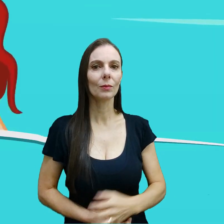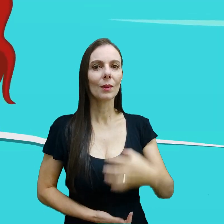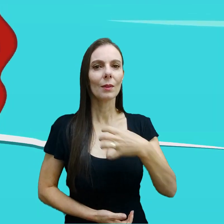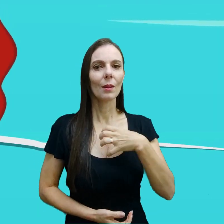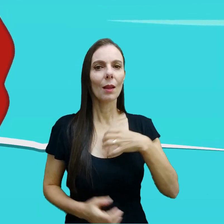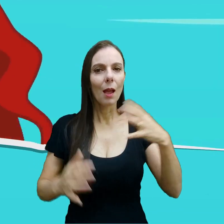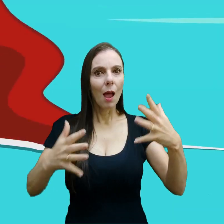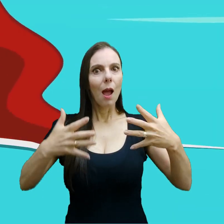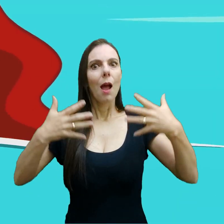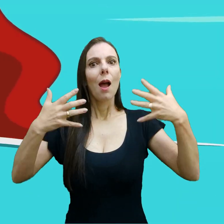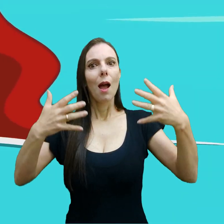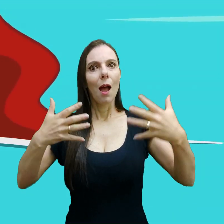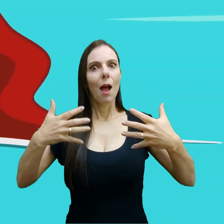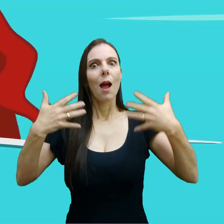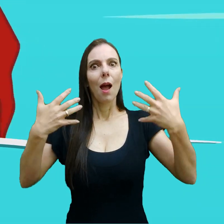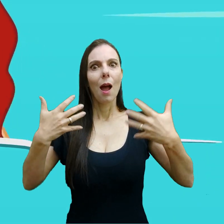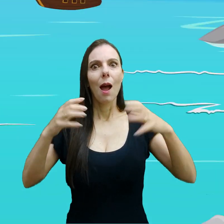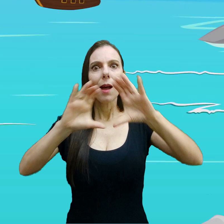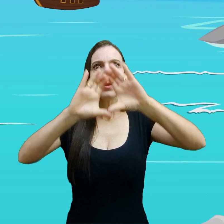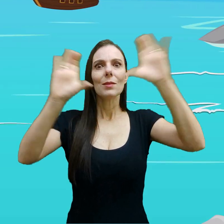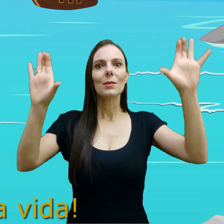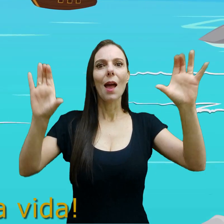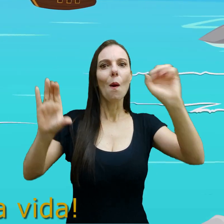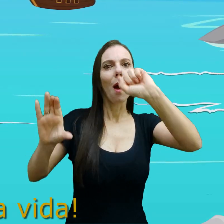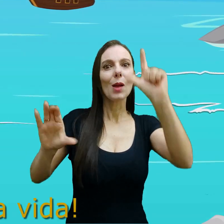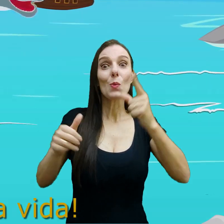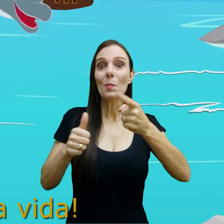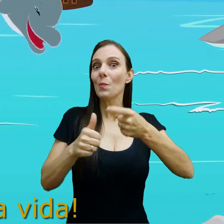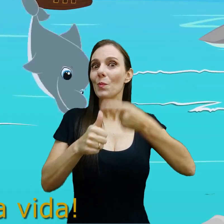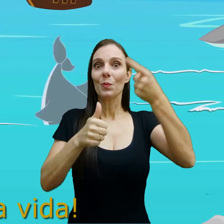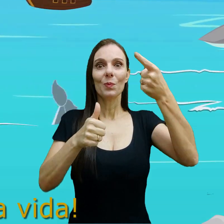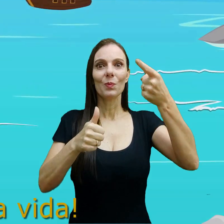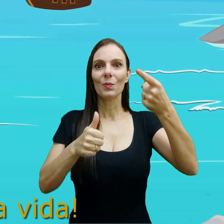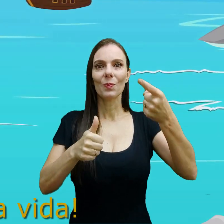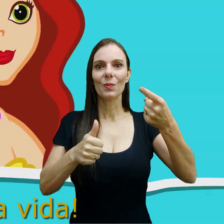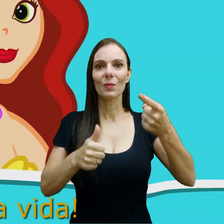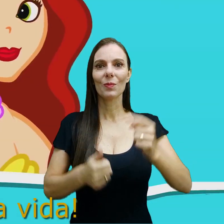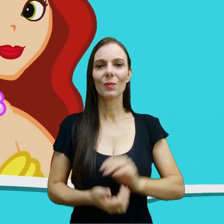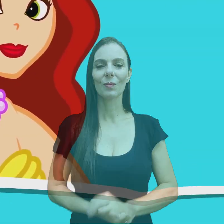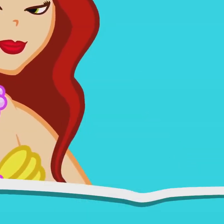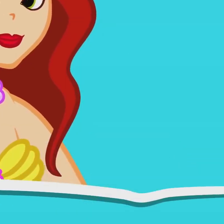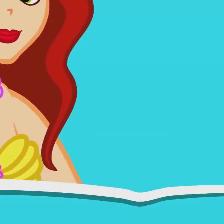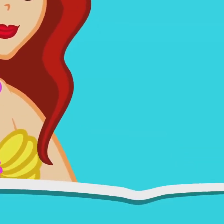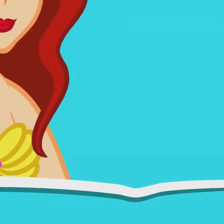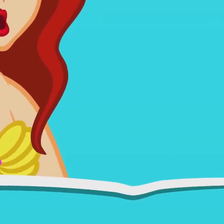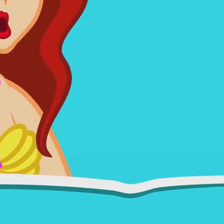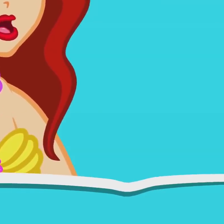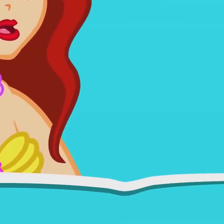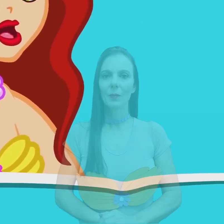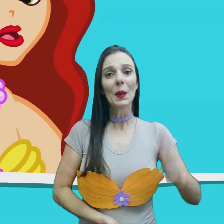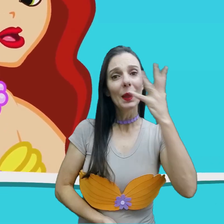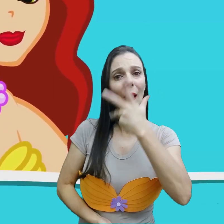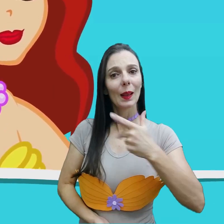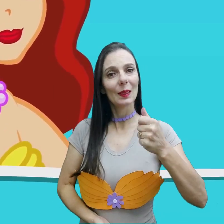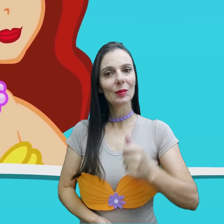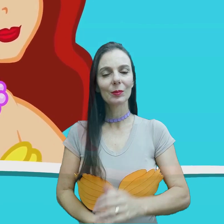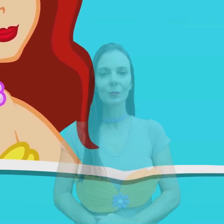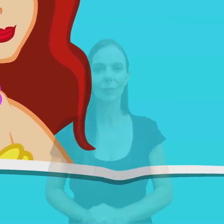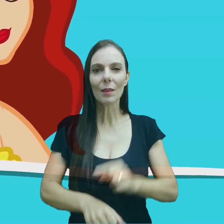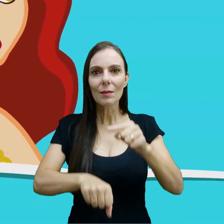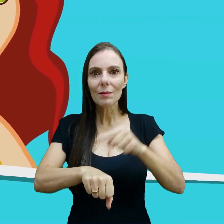Ela sentiu a brisa e viu o céu azul pela primeira vez em sua vida. Que